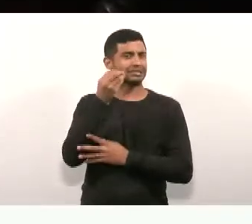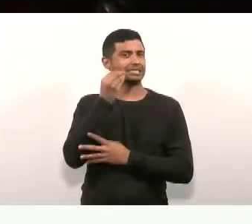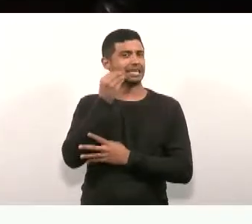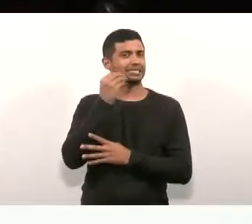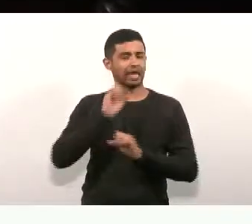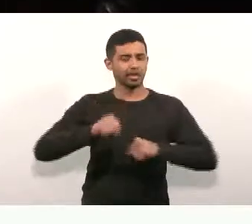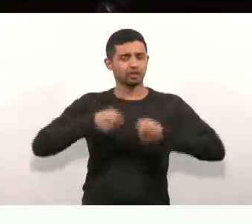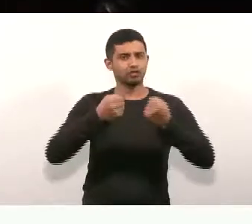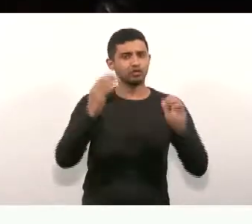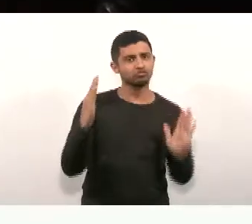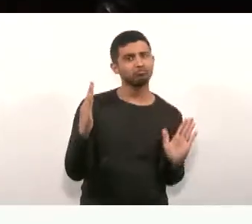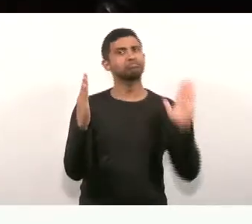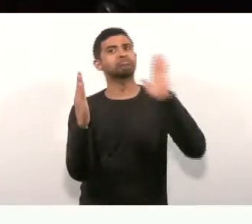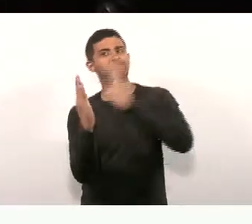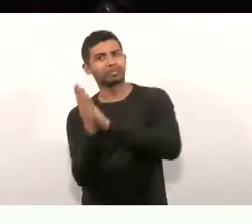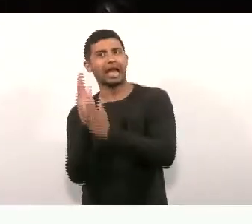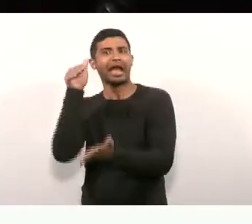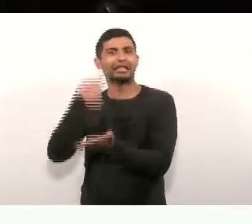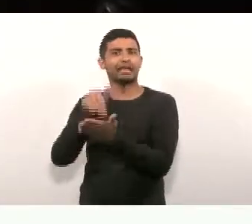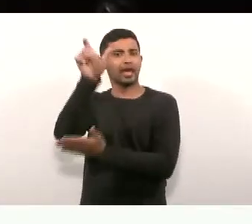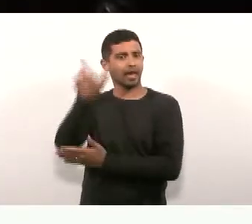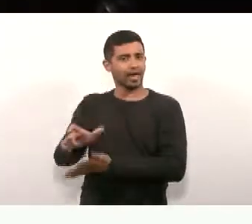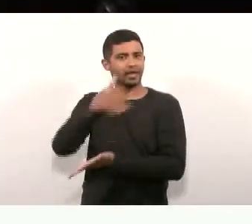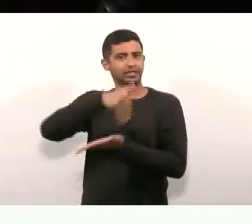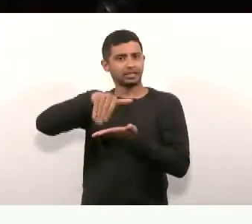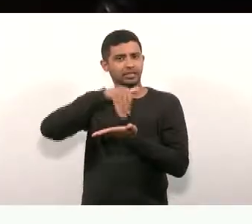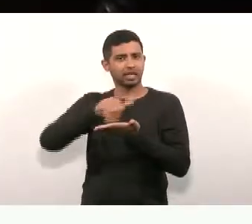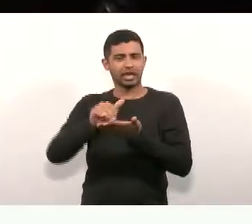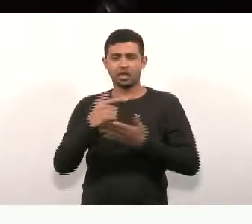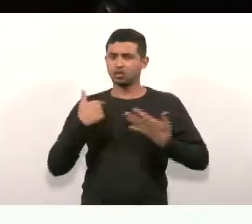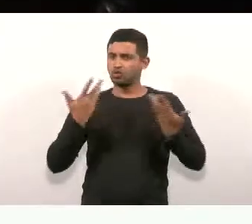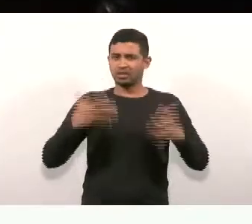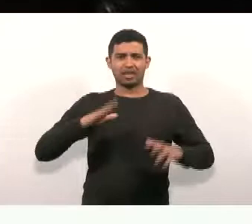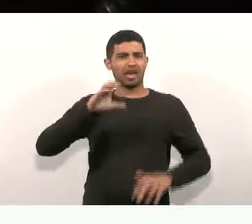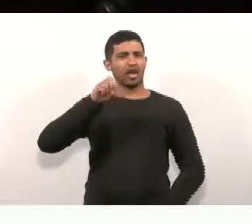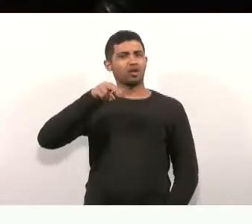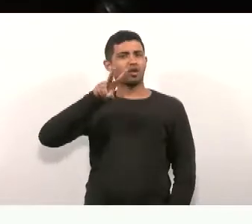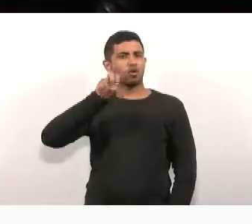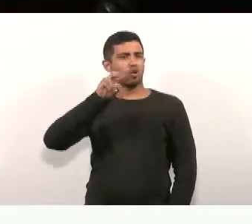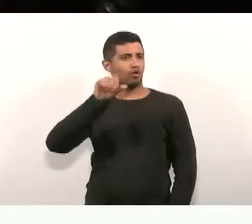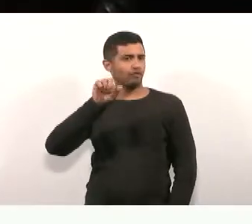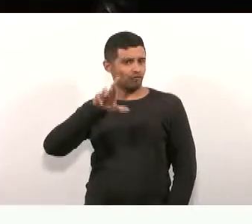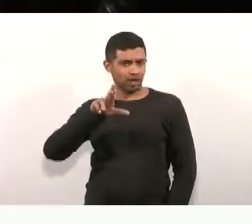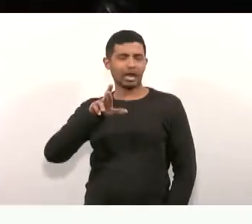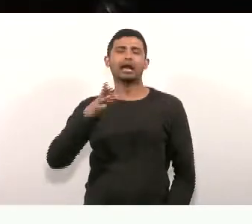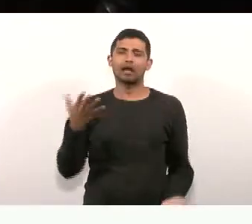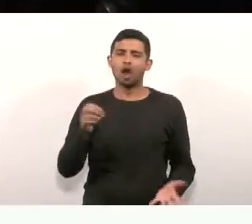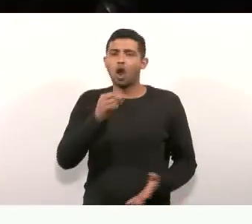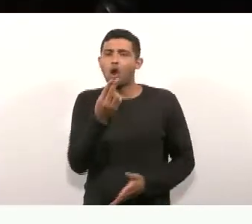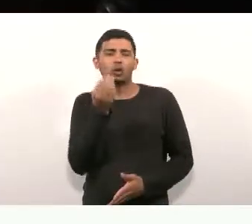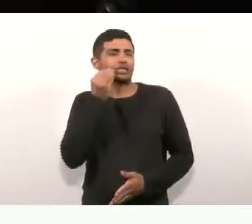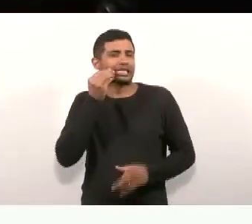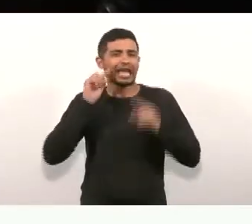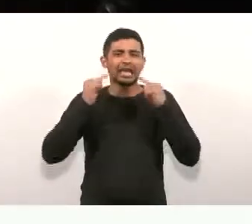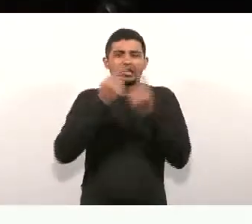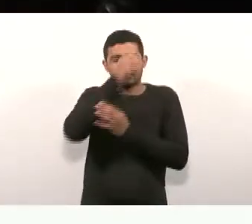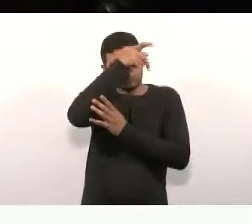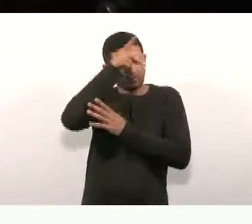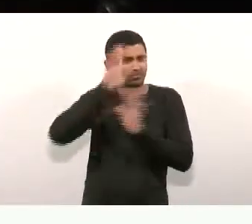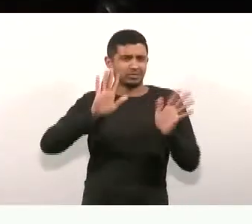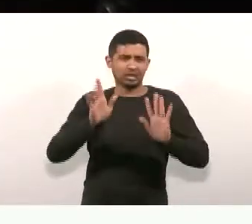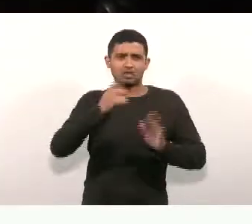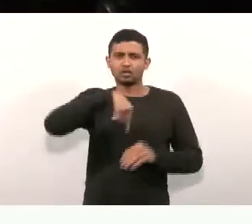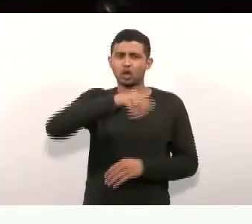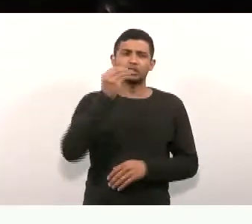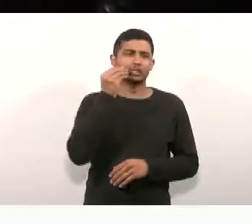presença do secretário, eu não mais do que convocá-lo aqui para a reunião, ou mais do que fazer uma audiência pública sobre isso, a ideia é que a gente pudesse ir até a presença. Eu já